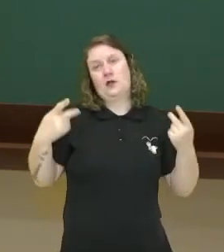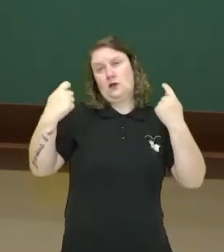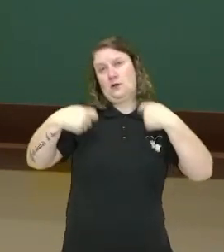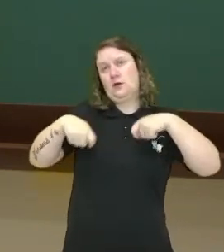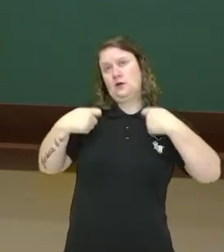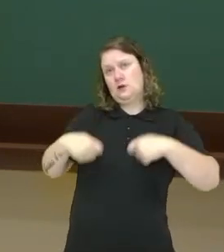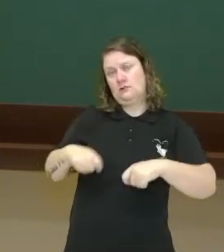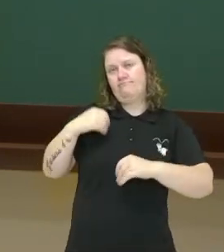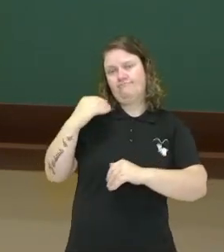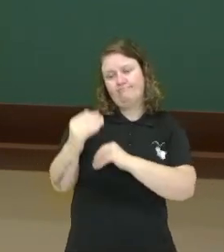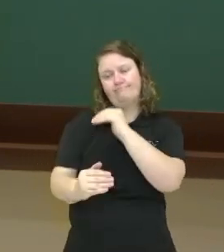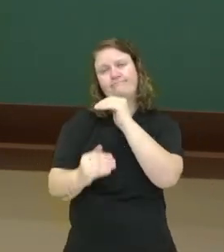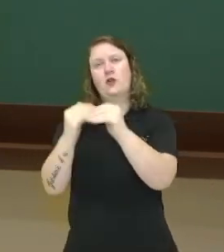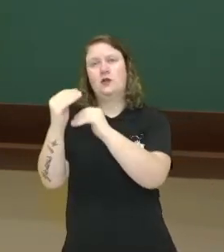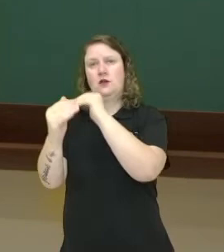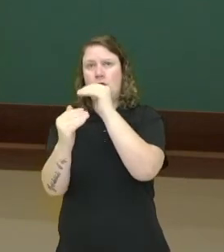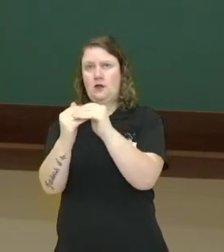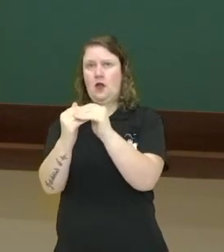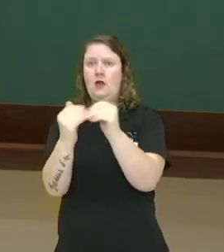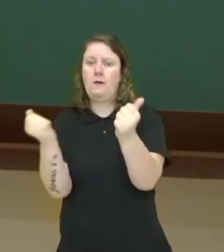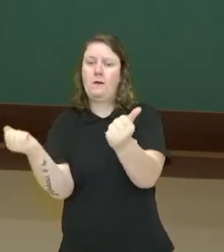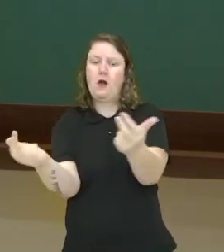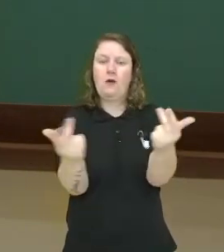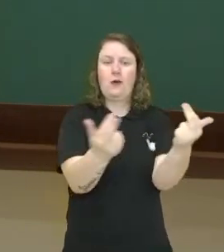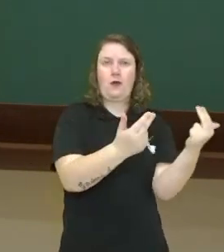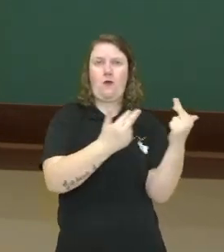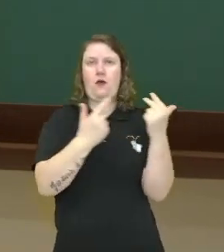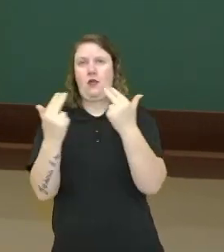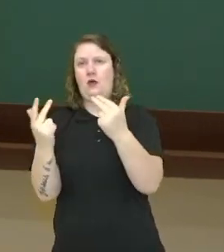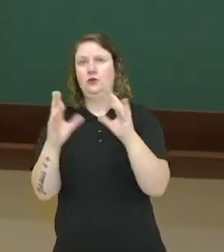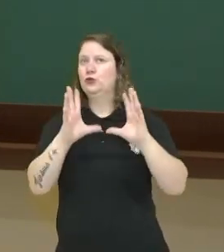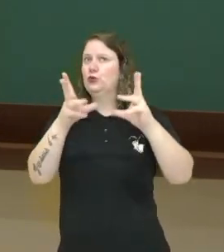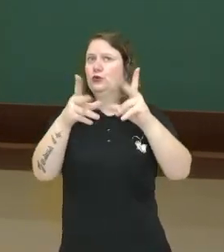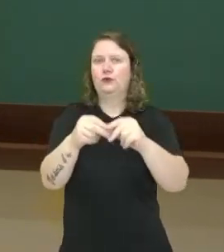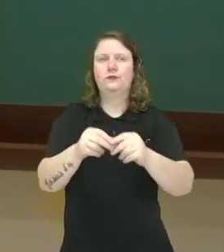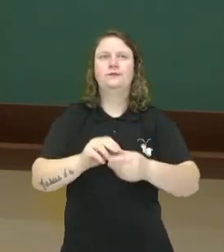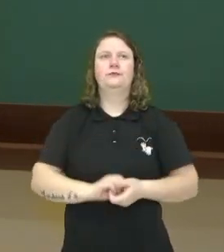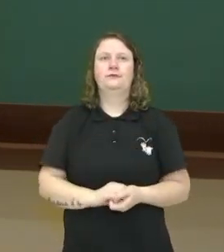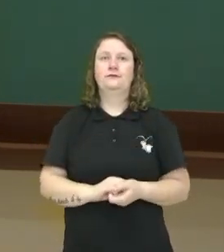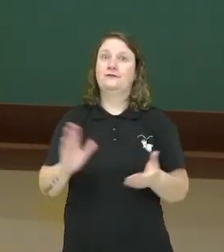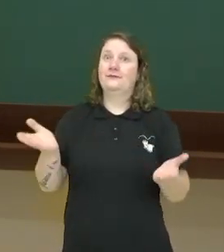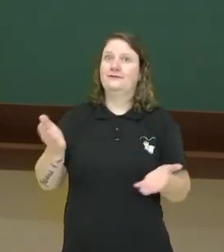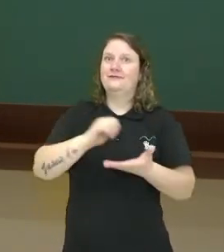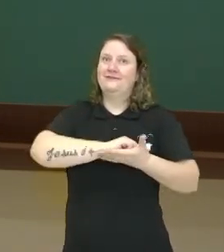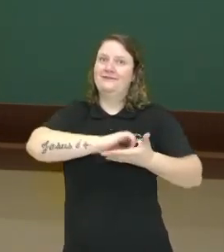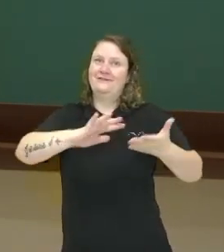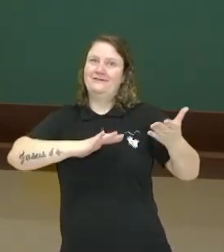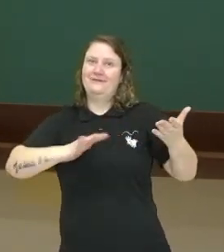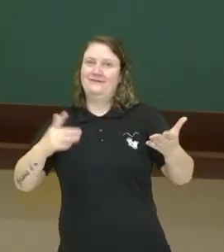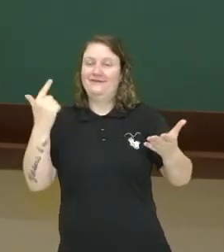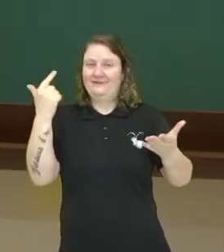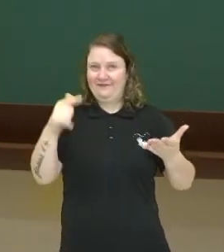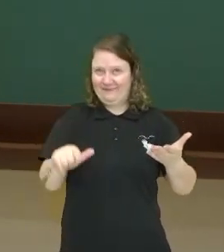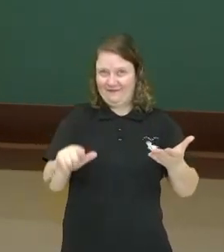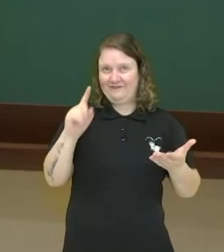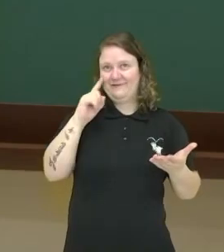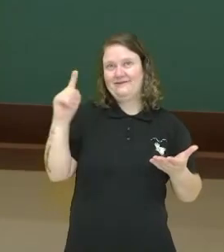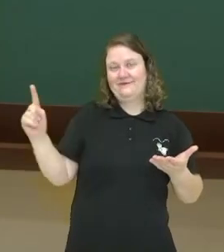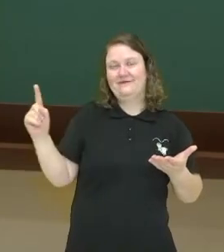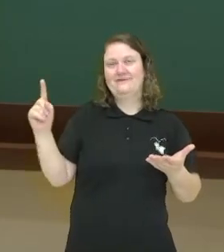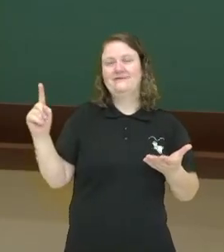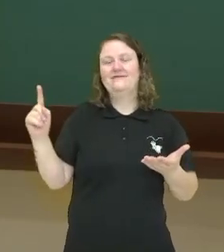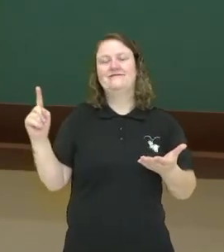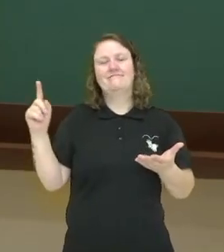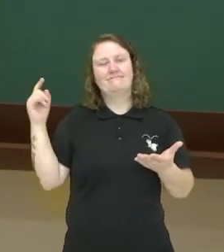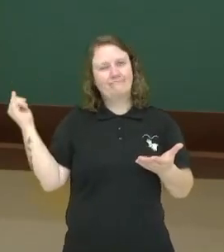de crescimento como uma potência emergente, certo? E aí vamos pensar ali mais uma atividadezinha de uma aula